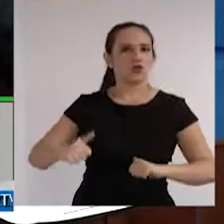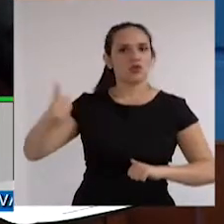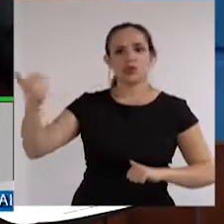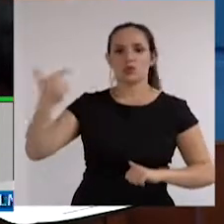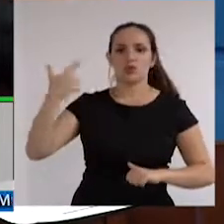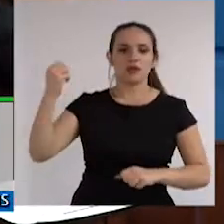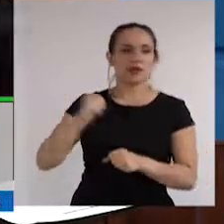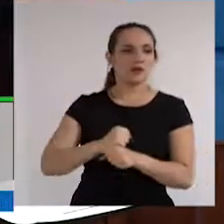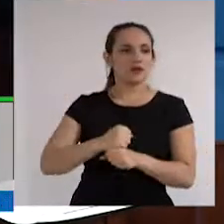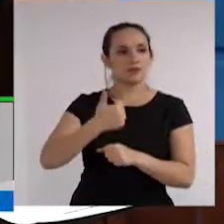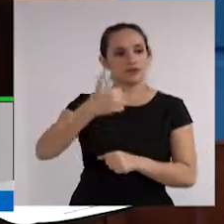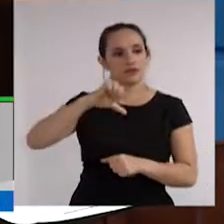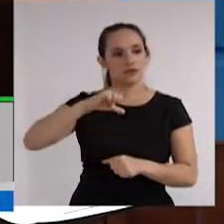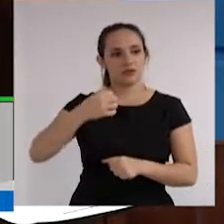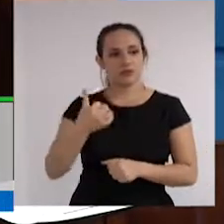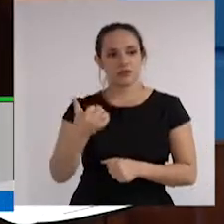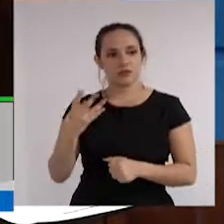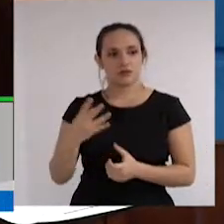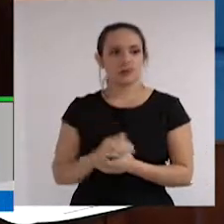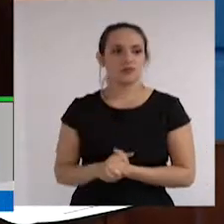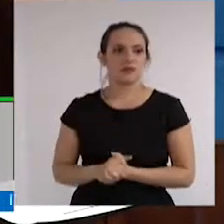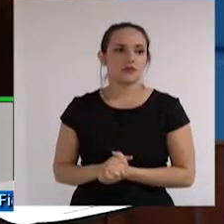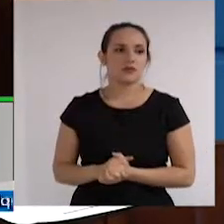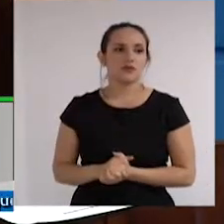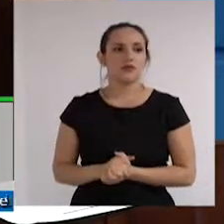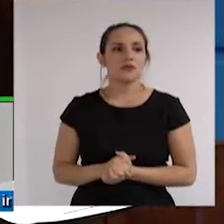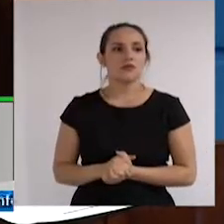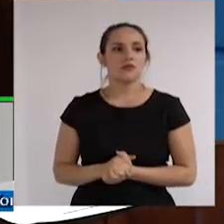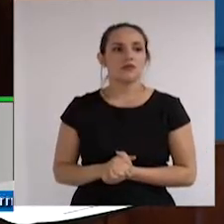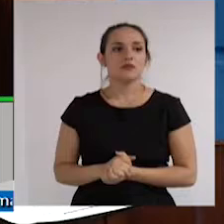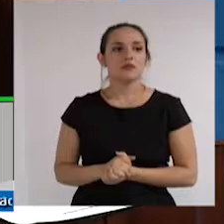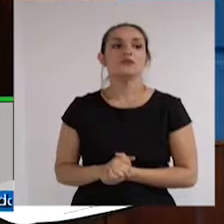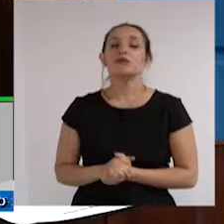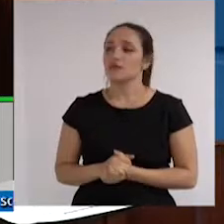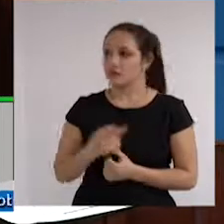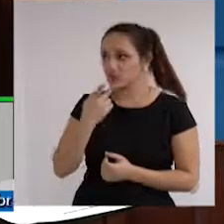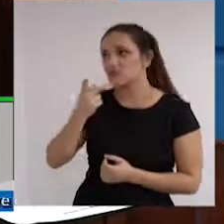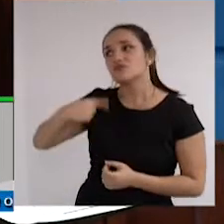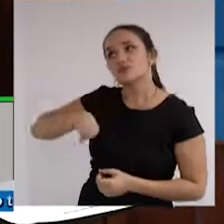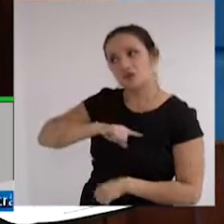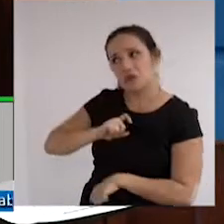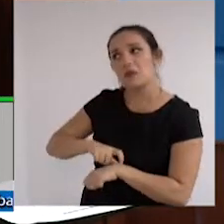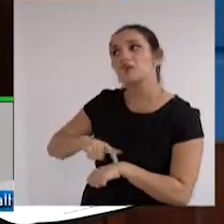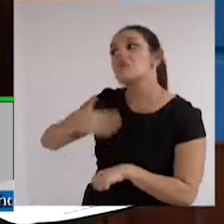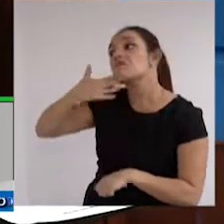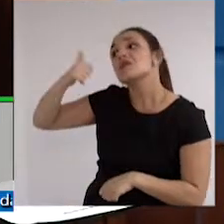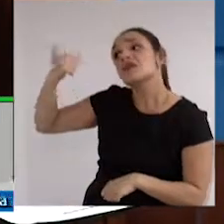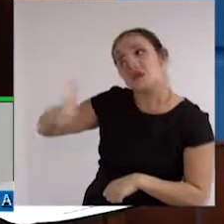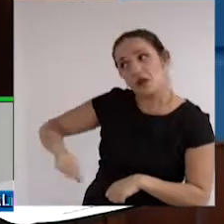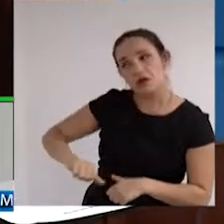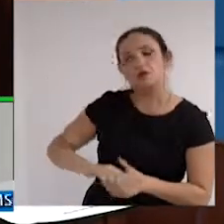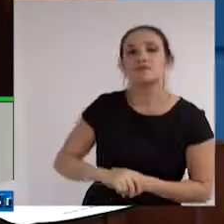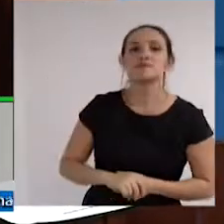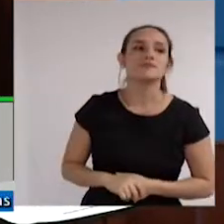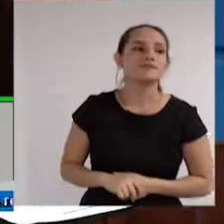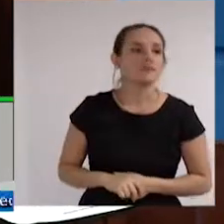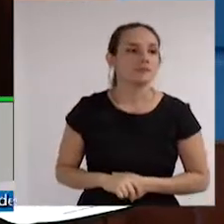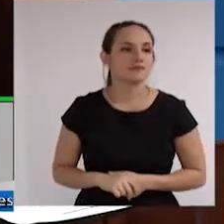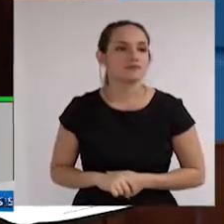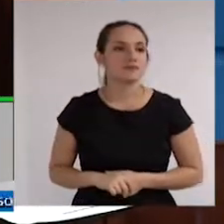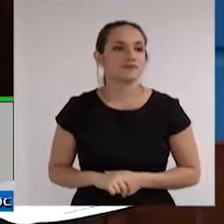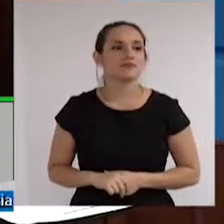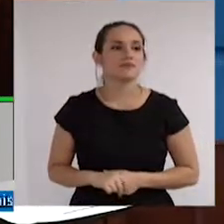64. Era isso que eu ia falar. Quando o senhor terminasse, nós estamos vivendo uma época pior. Aliás, deram um